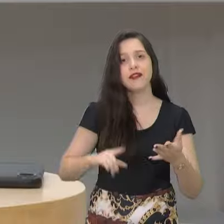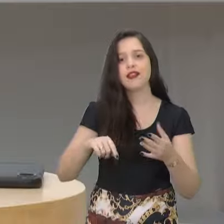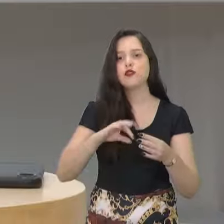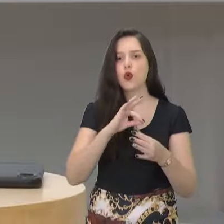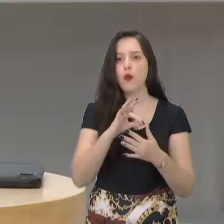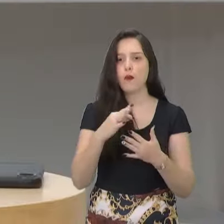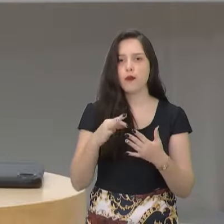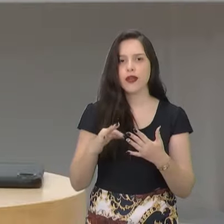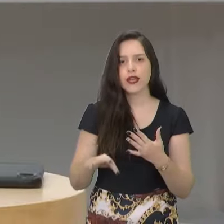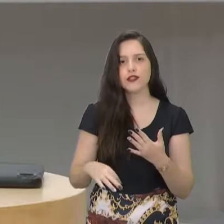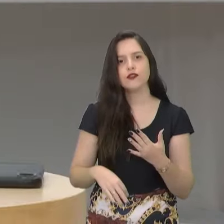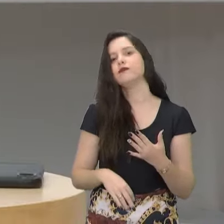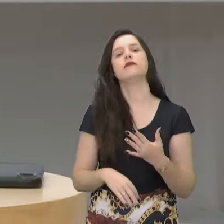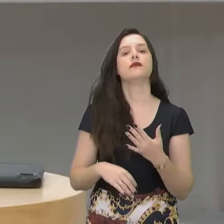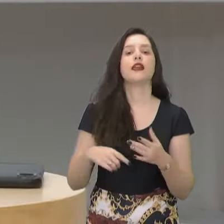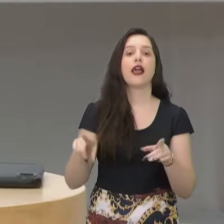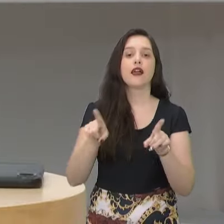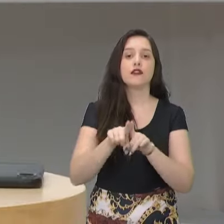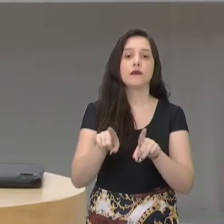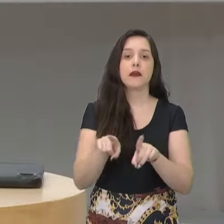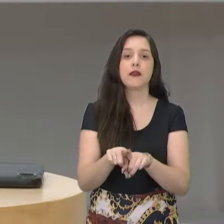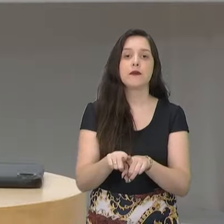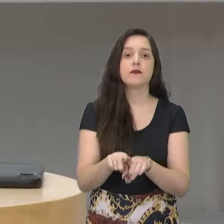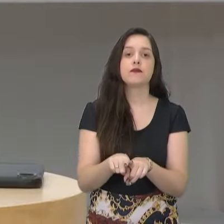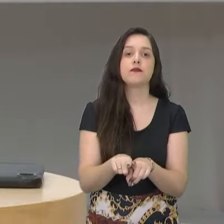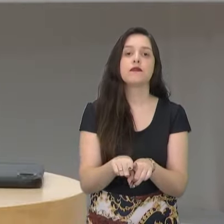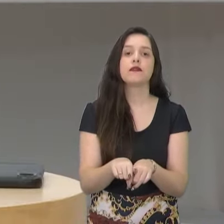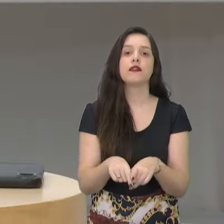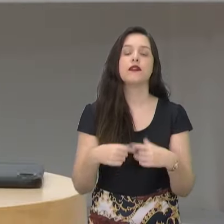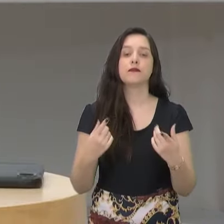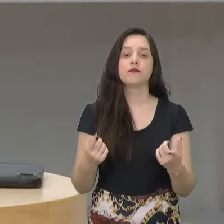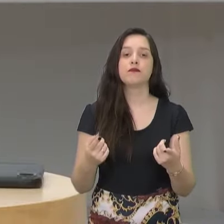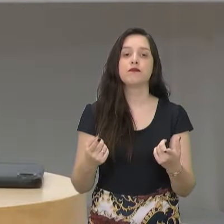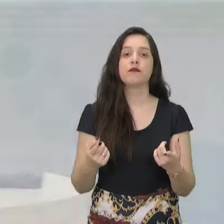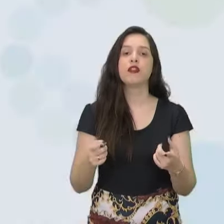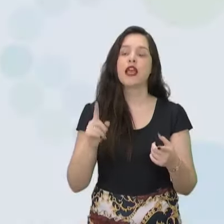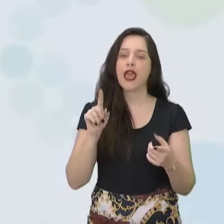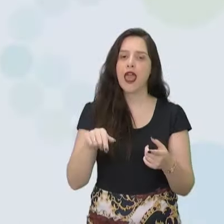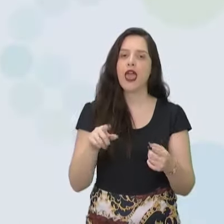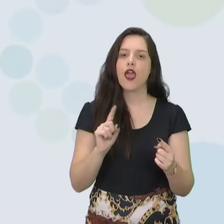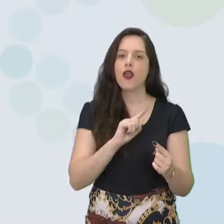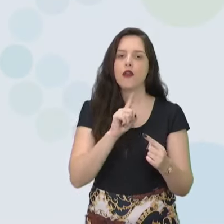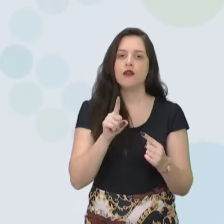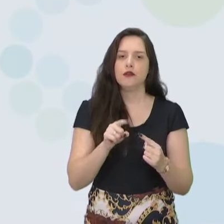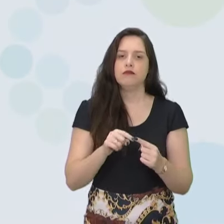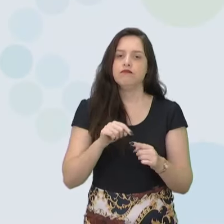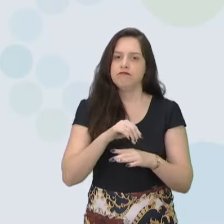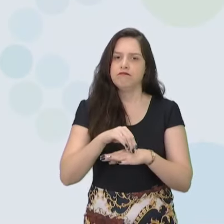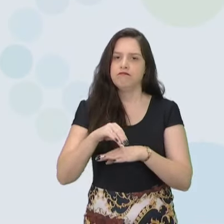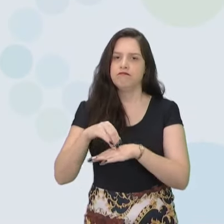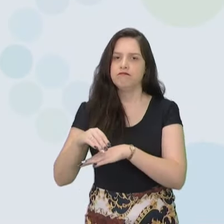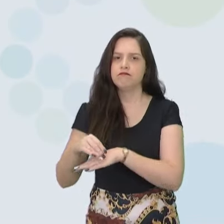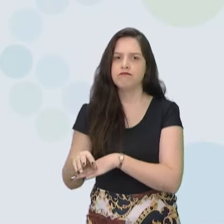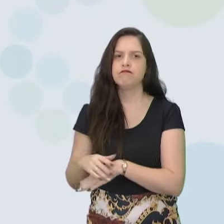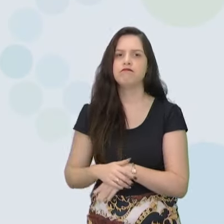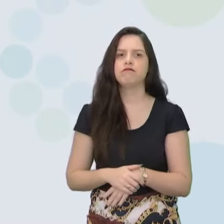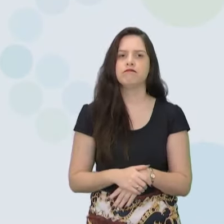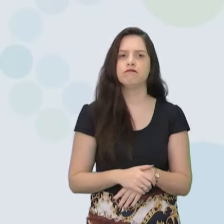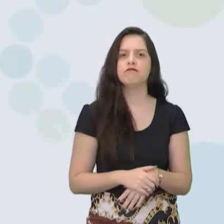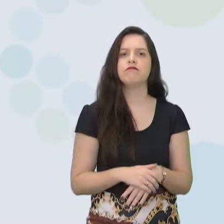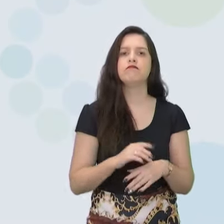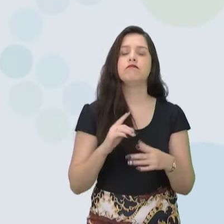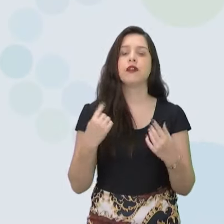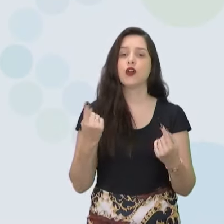componente, certo? E aí a gente tem aqui um vamos praticar para explicar justamente isso aí para vocês. A gente vai trazer como exemplo